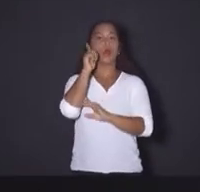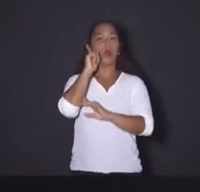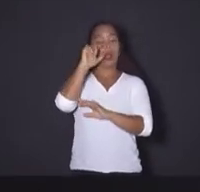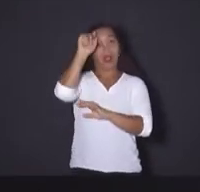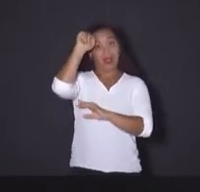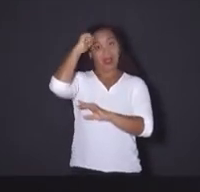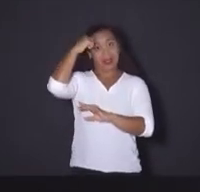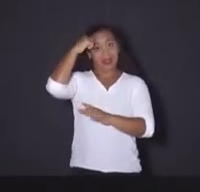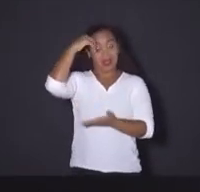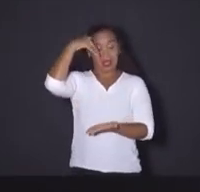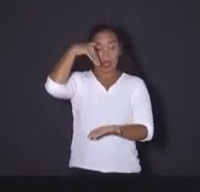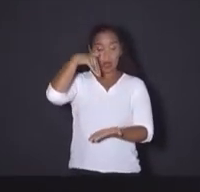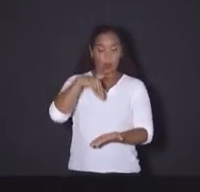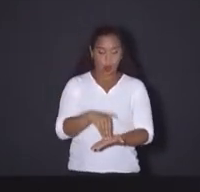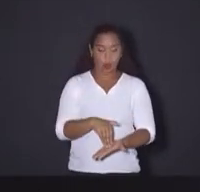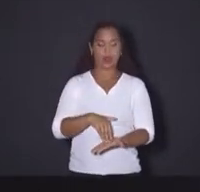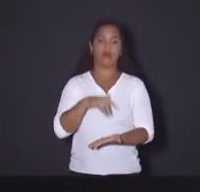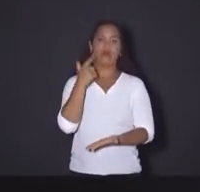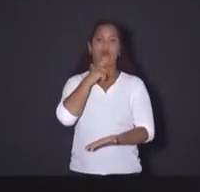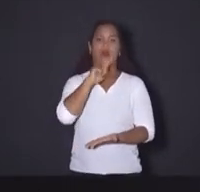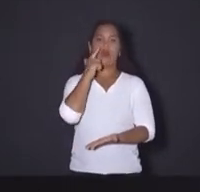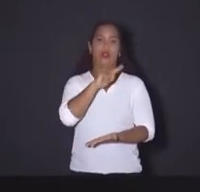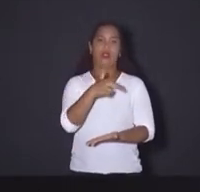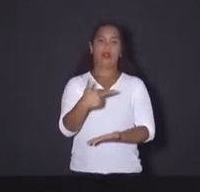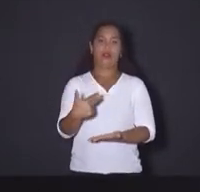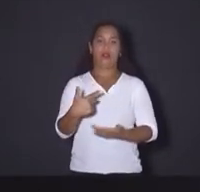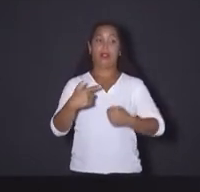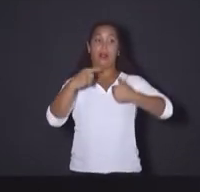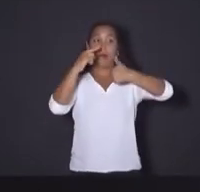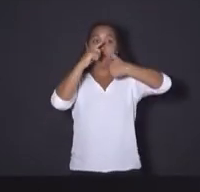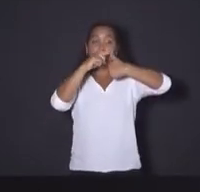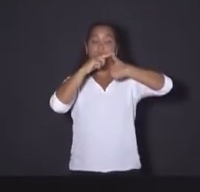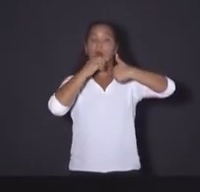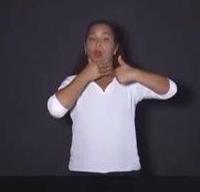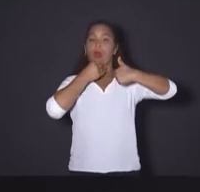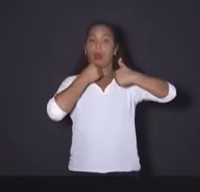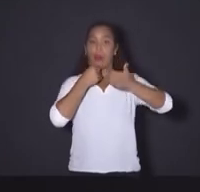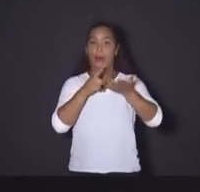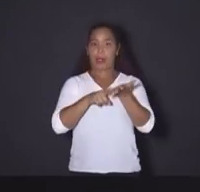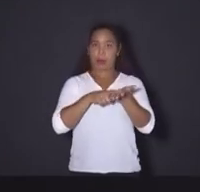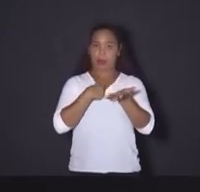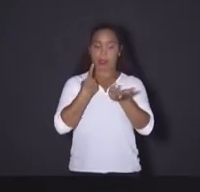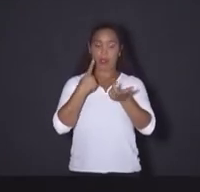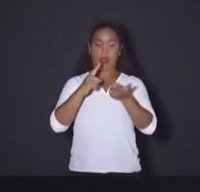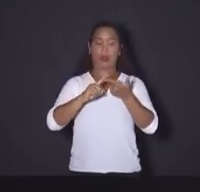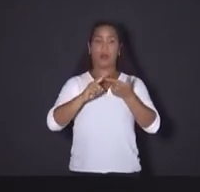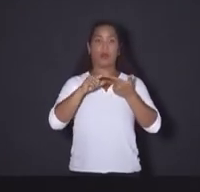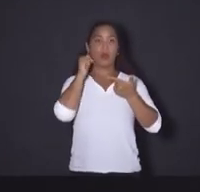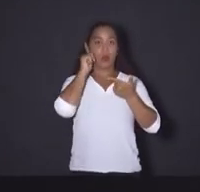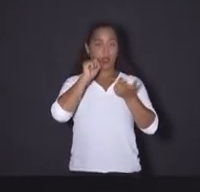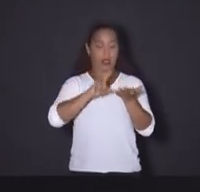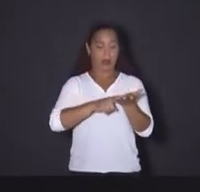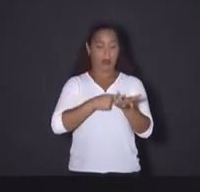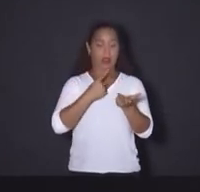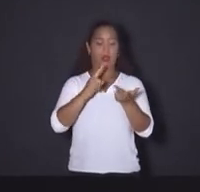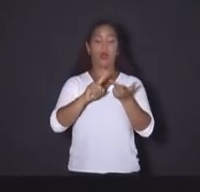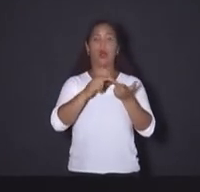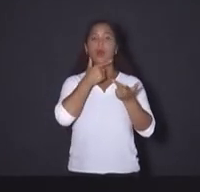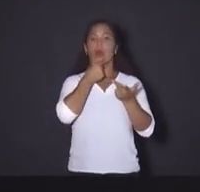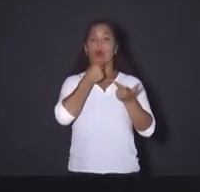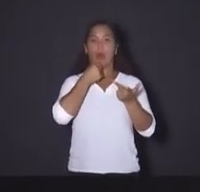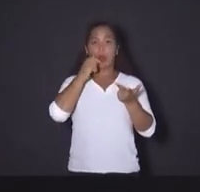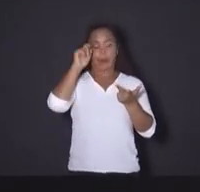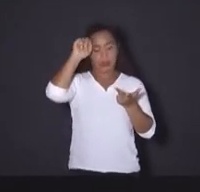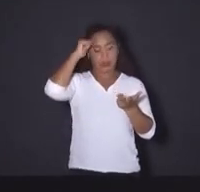privilégios sociais. Primeiro vem o homem branco, depois a mulher branca, depois o homem negro e depois a